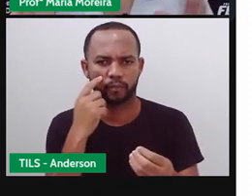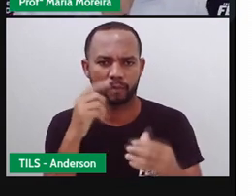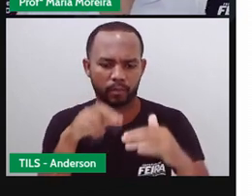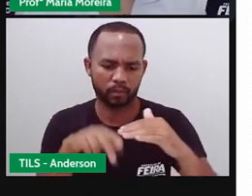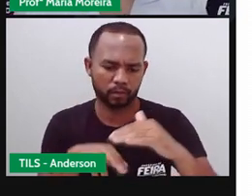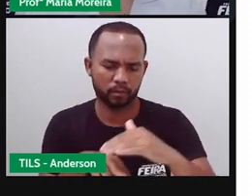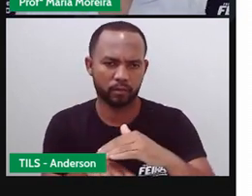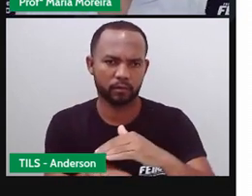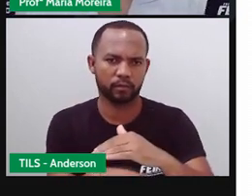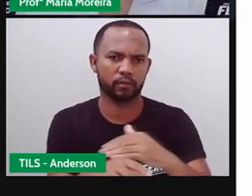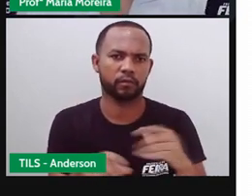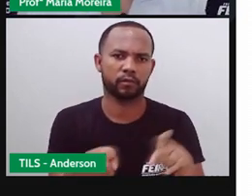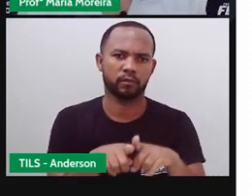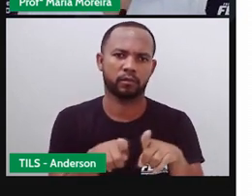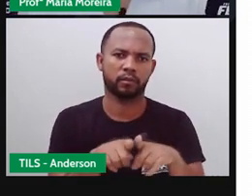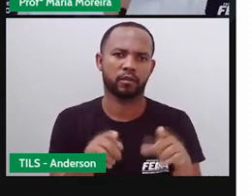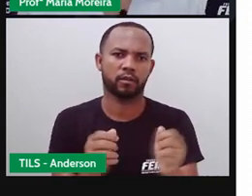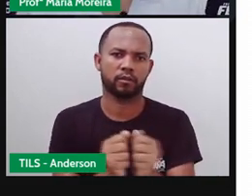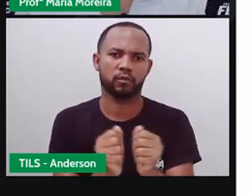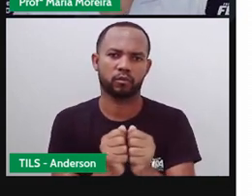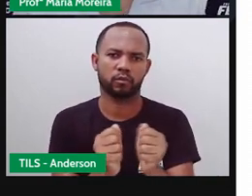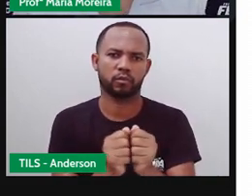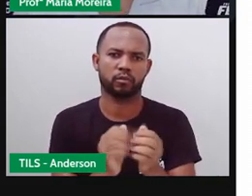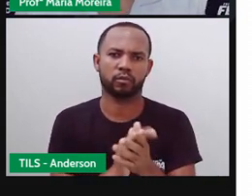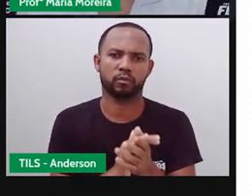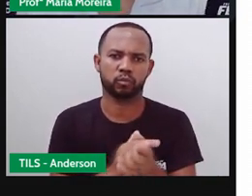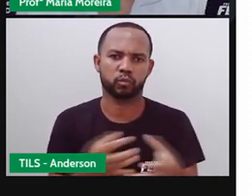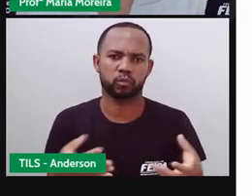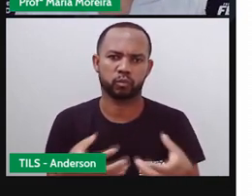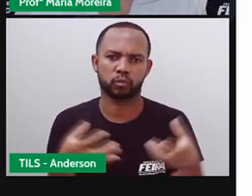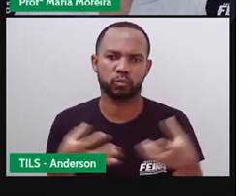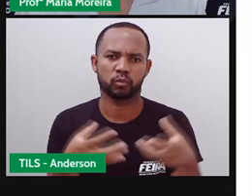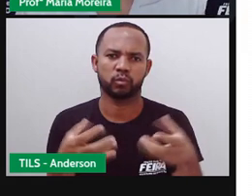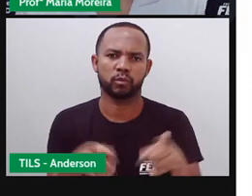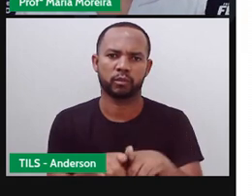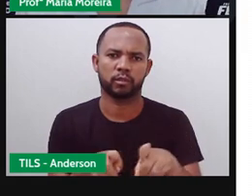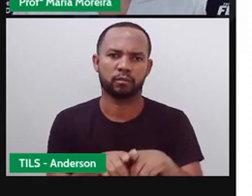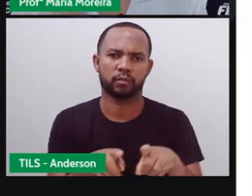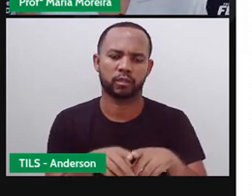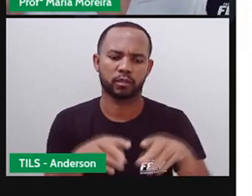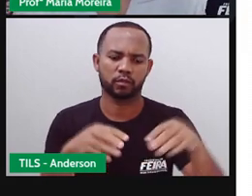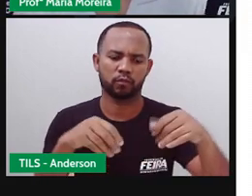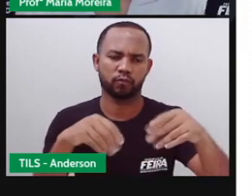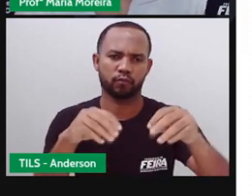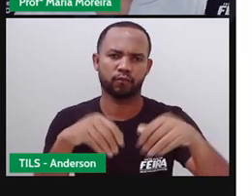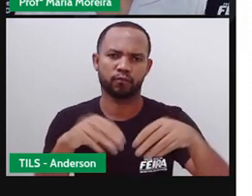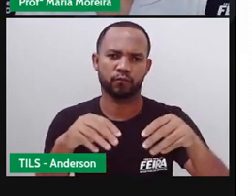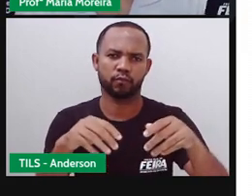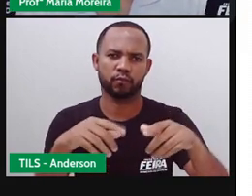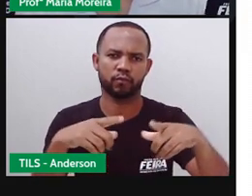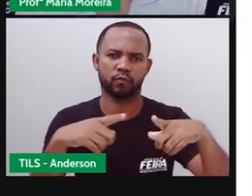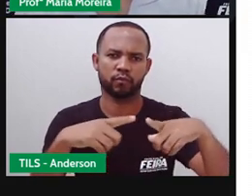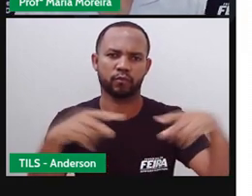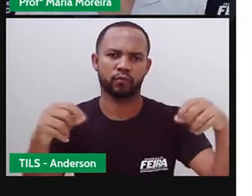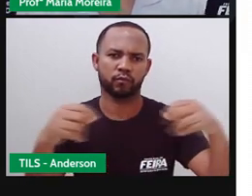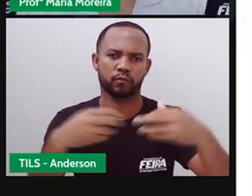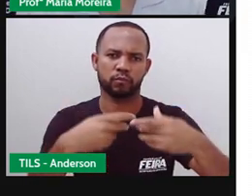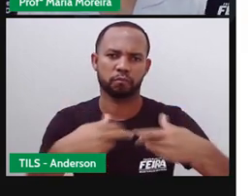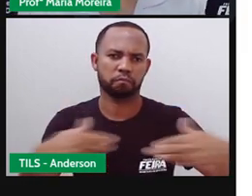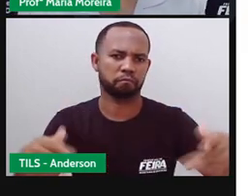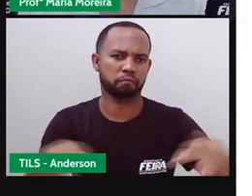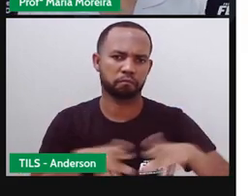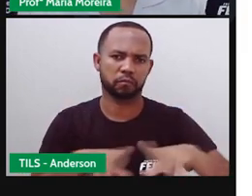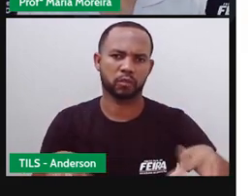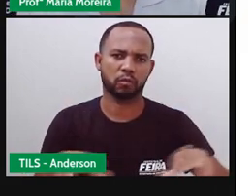E aí ó junto com o organismo na região de organismo vegetal seja folhas restos de animais